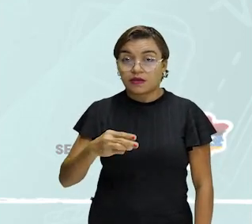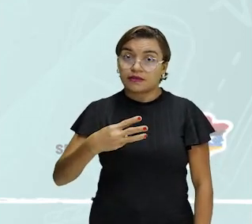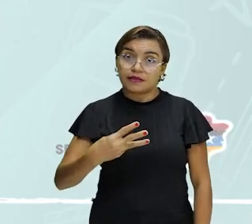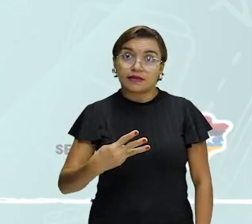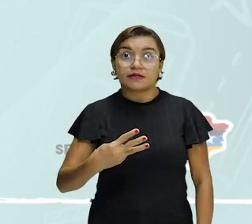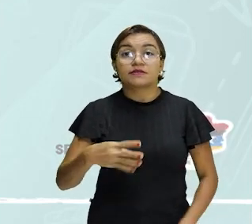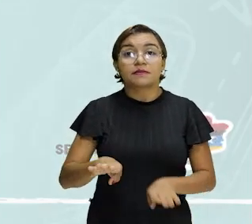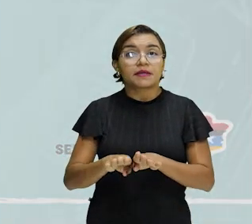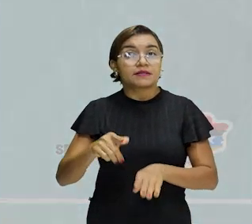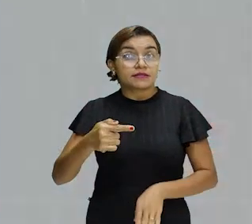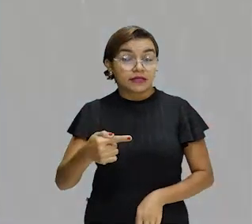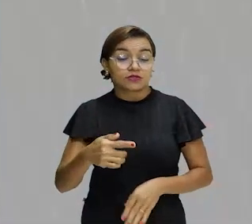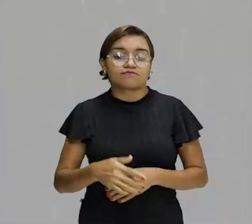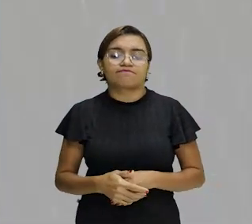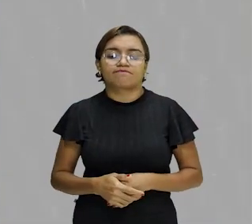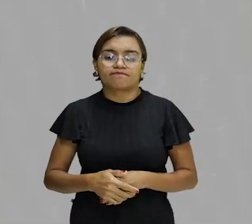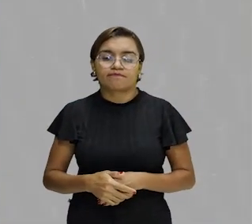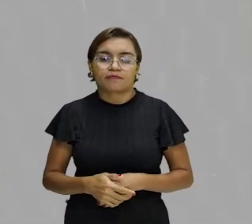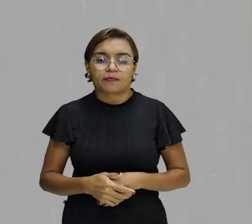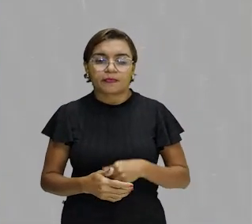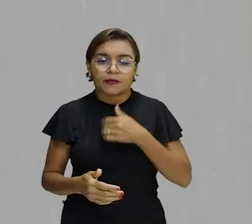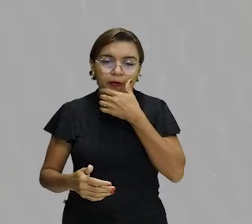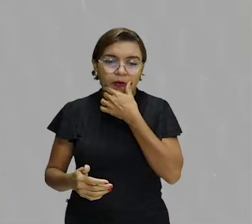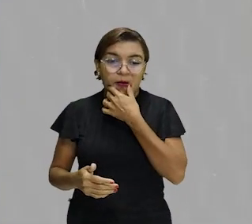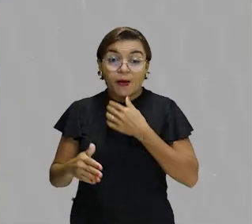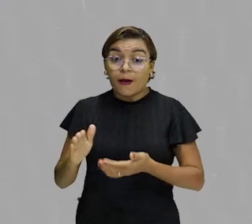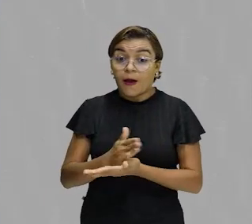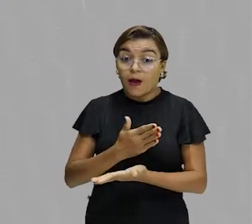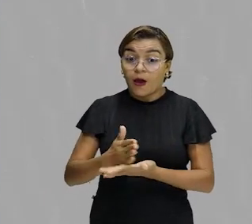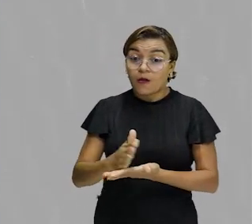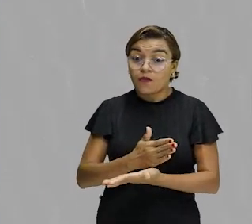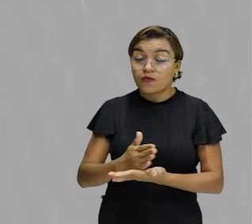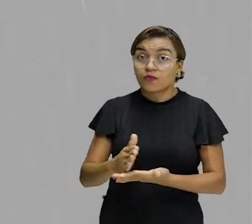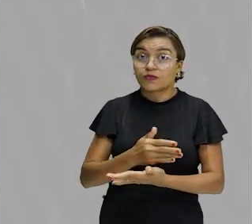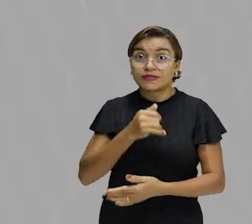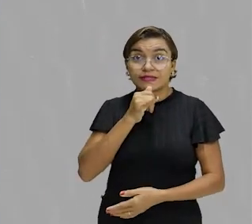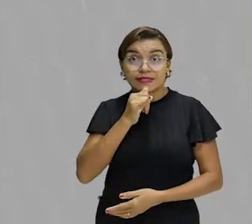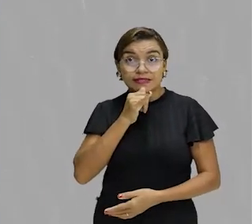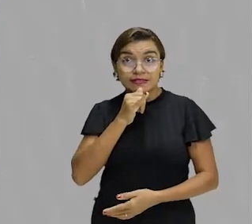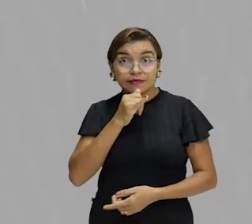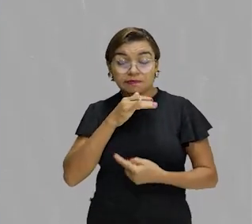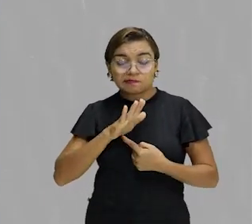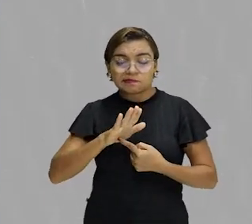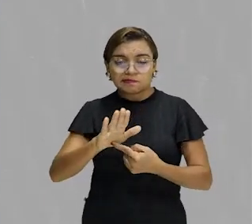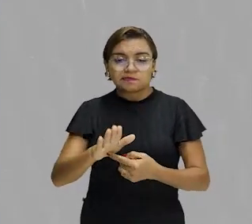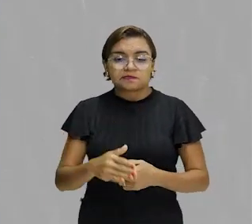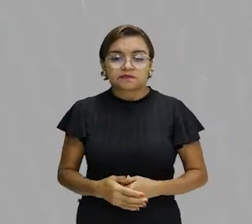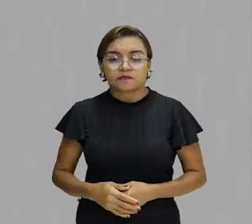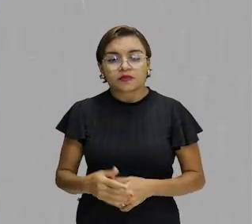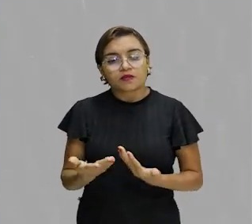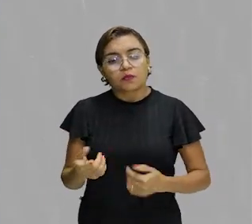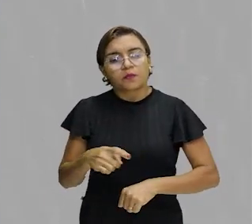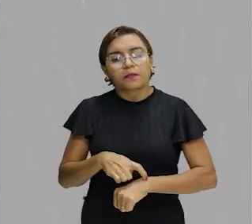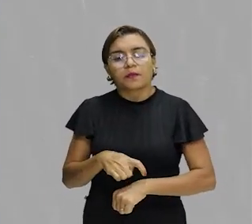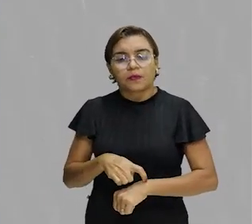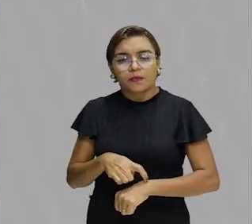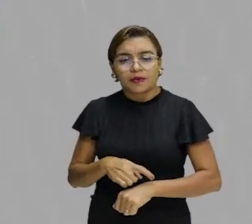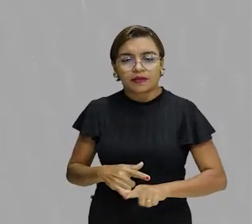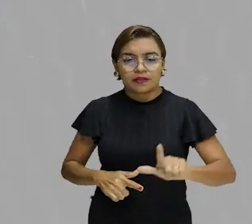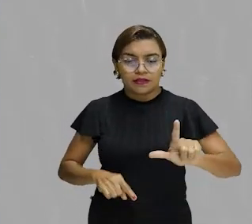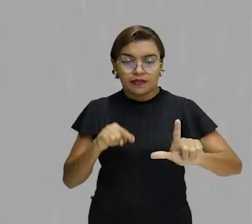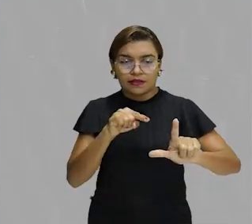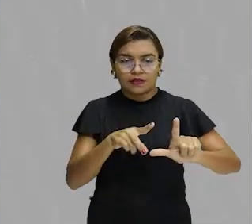do lado de um quadrado com o seu perímetro. E, obviamente, bem aqui, quando eu faço essa associação, eu tenho duas funções bijetivas,